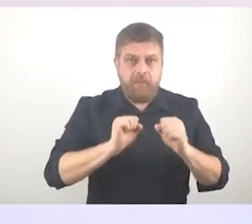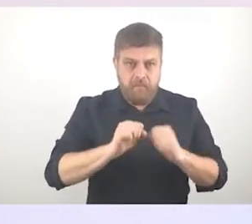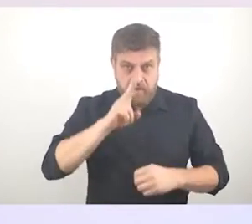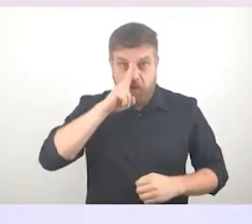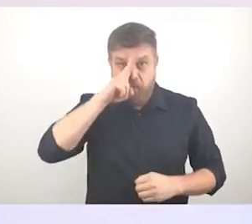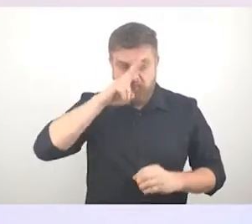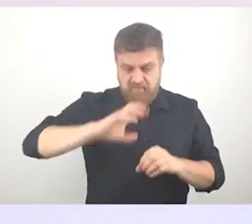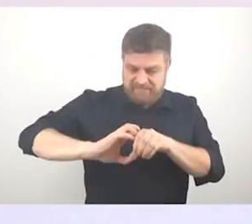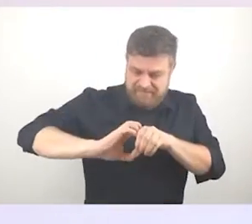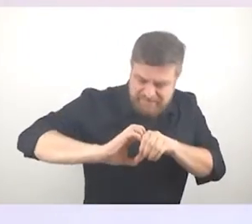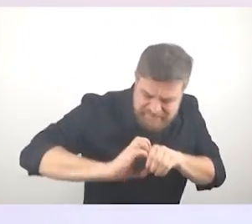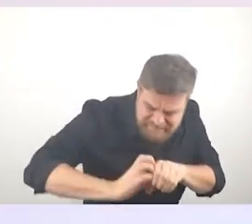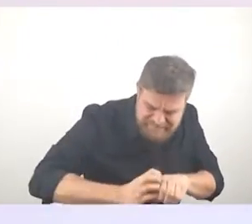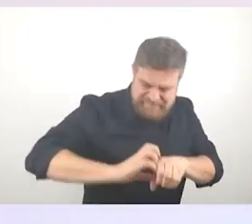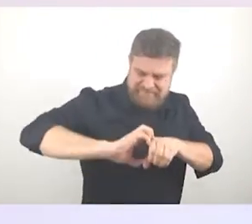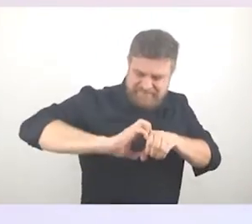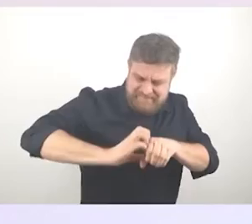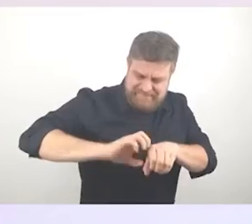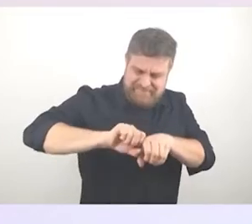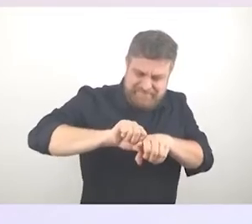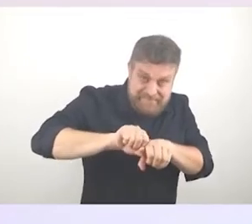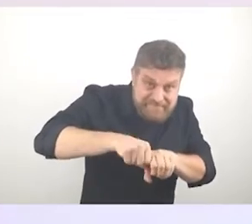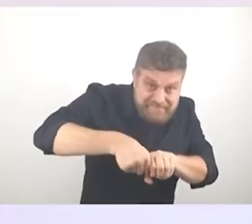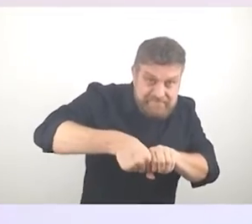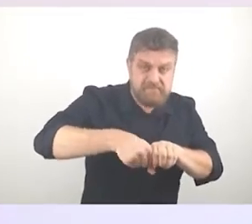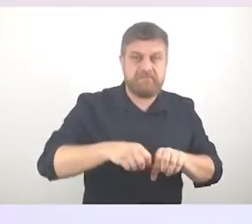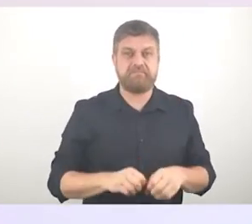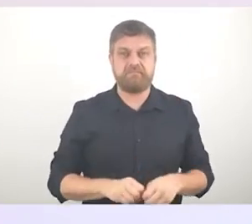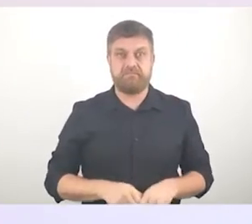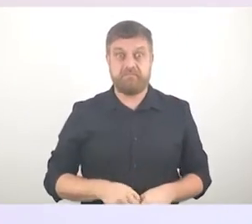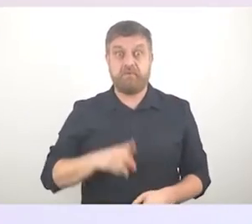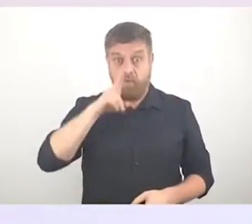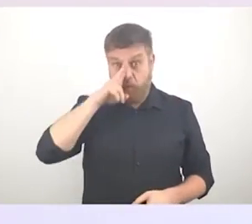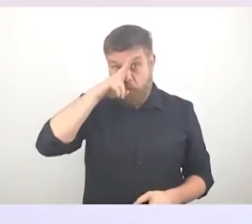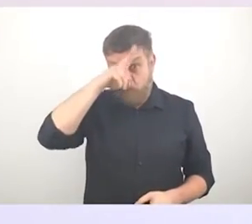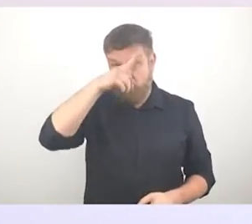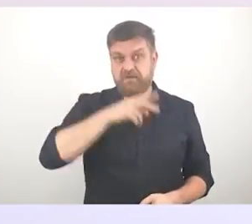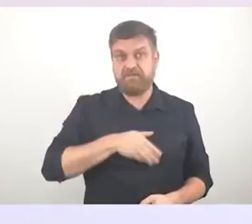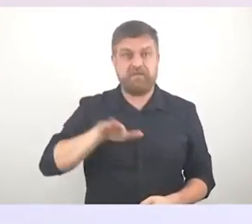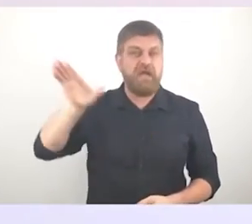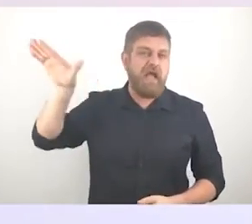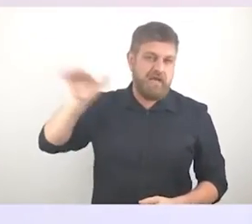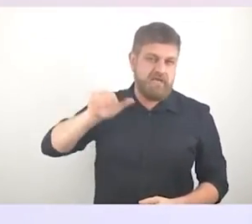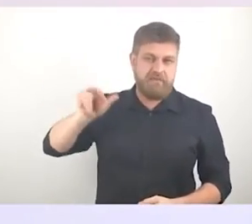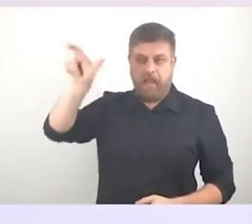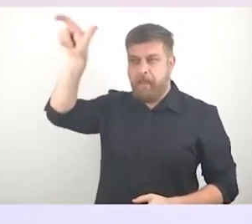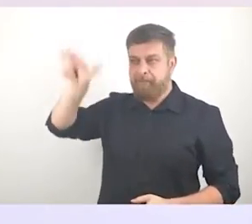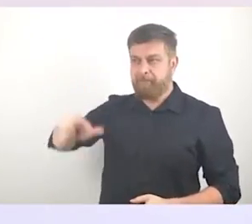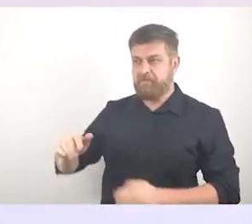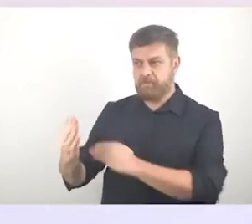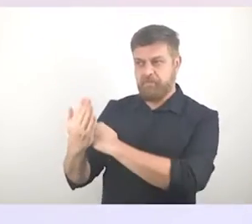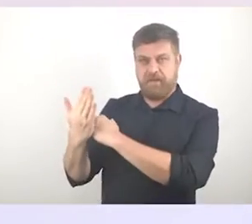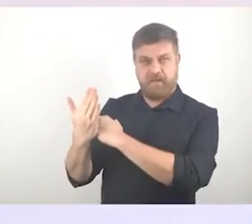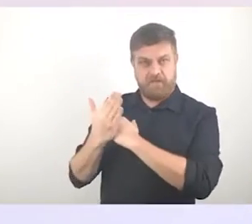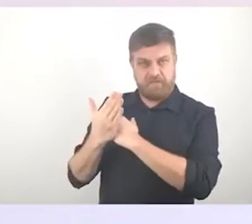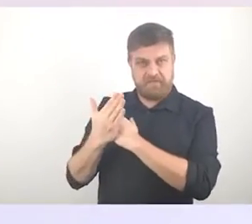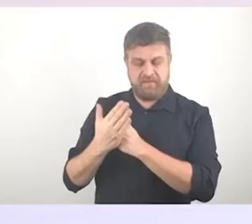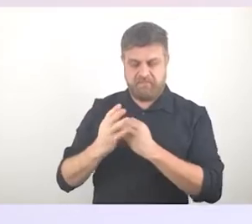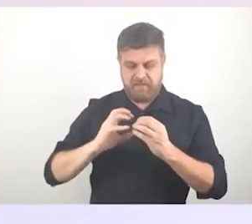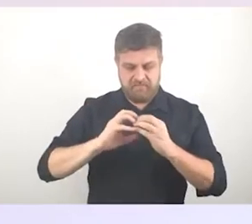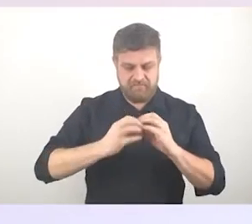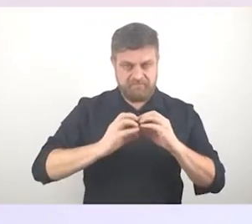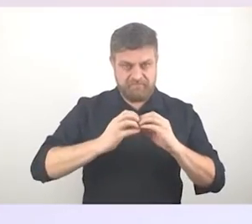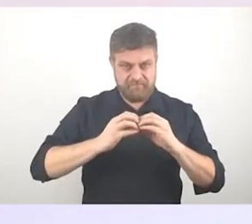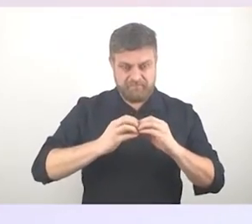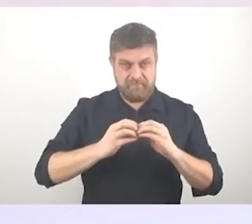Pode tentar dar uma volta, apertar. E aperta com força, chama alguém para te ajudar, para que ela